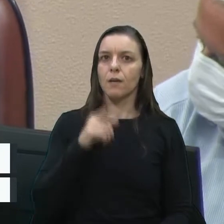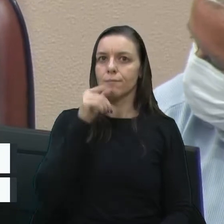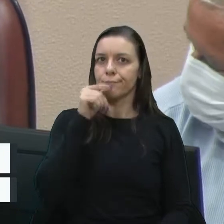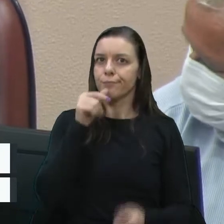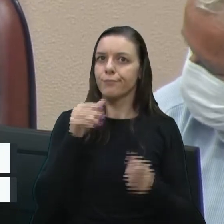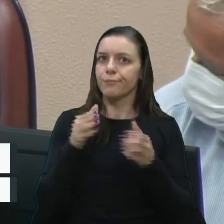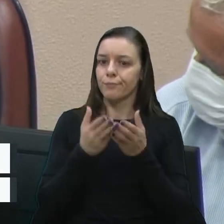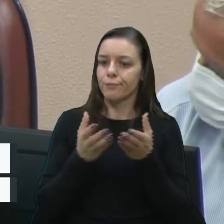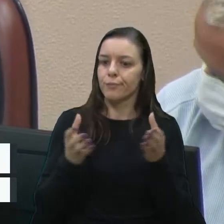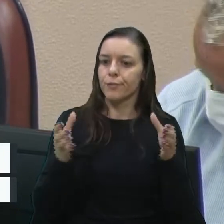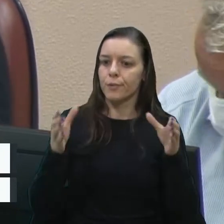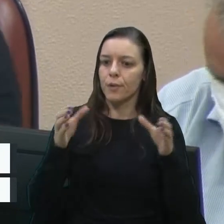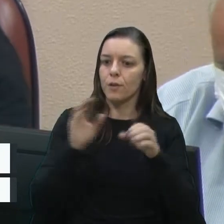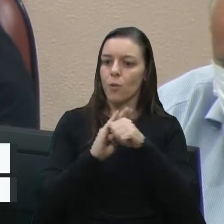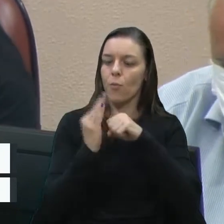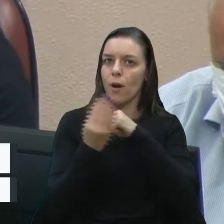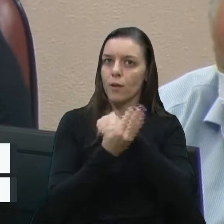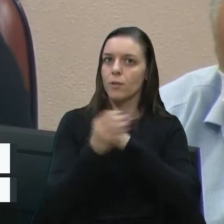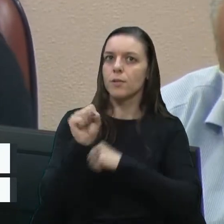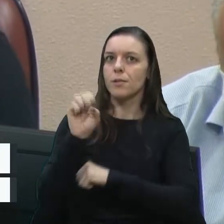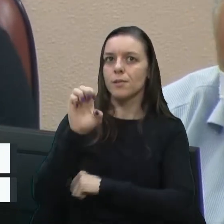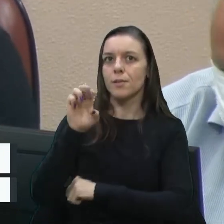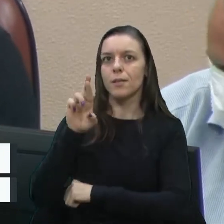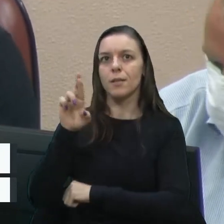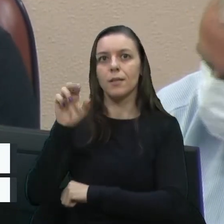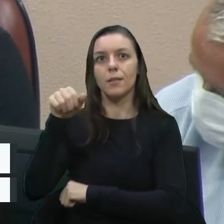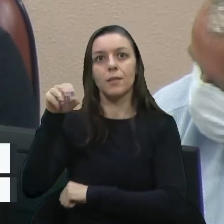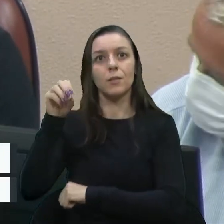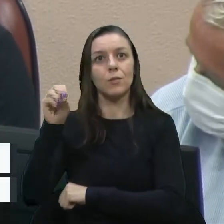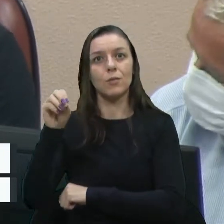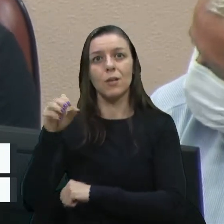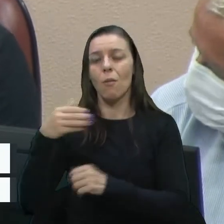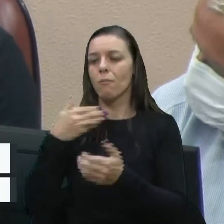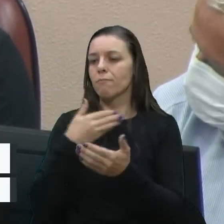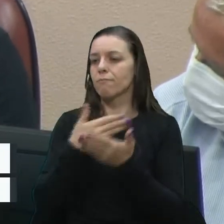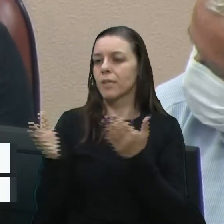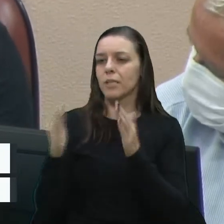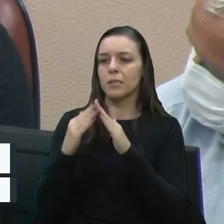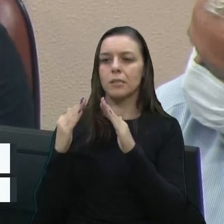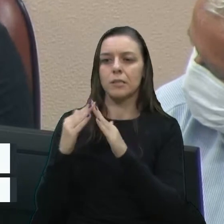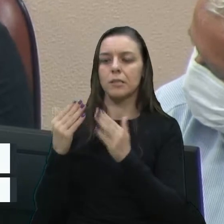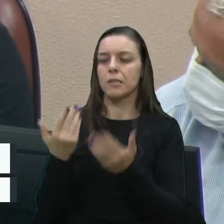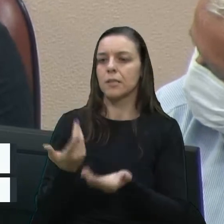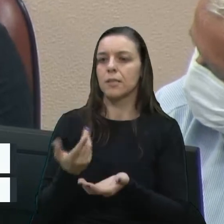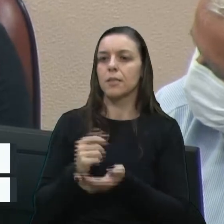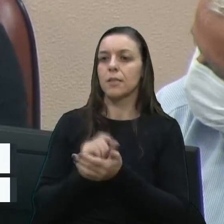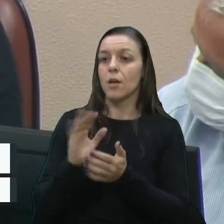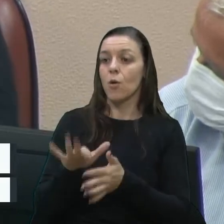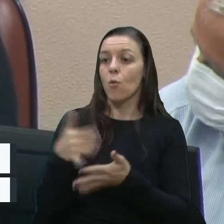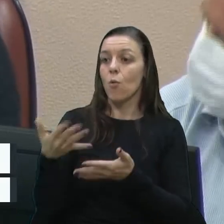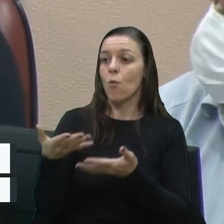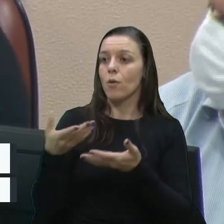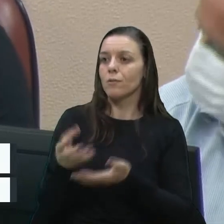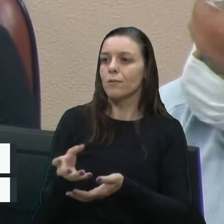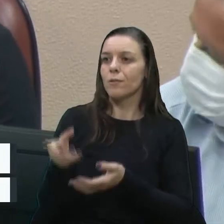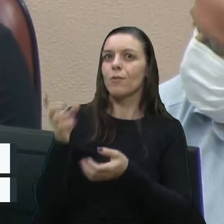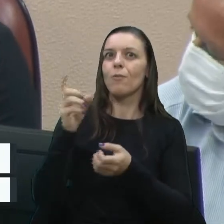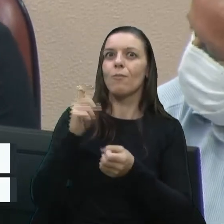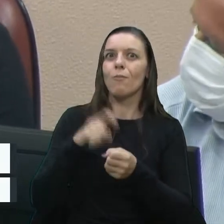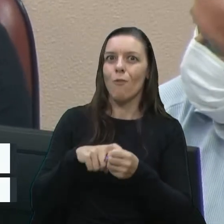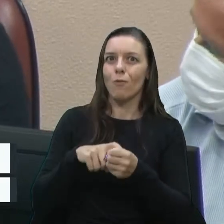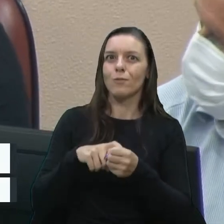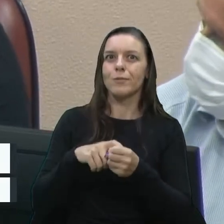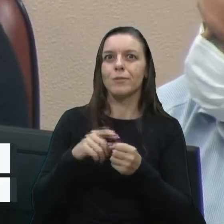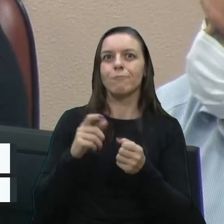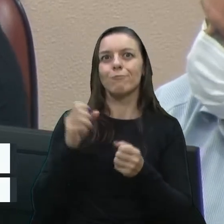parte de baixo do Serrano, e as famílias perdiam tudo. Quando as famílias se recuperavam, logo vinha a